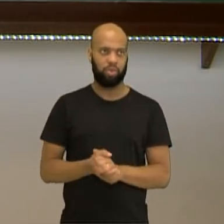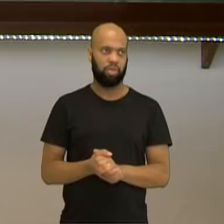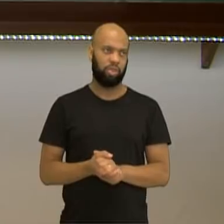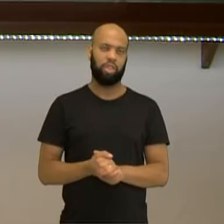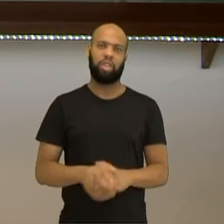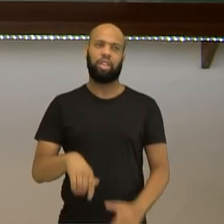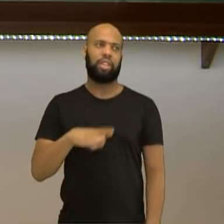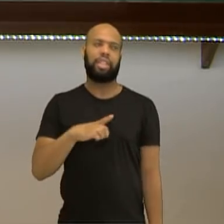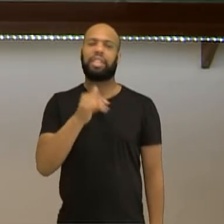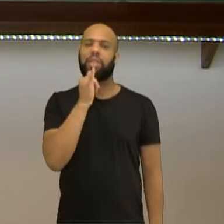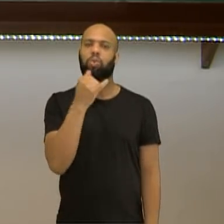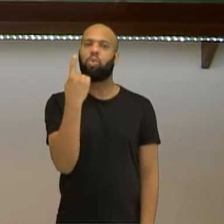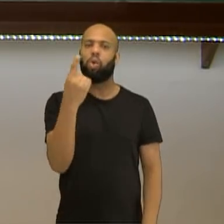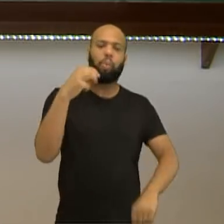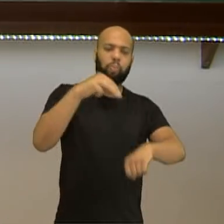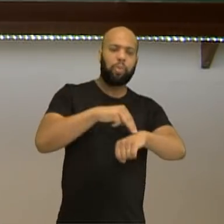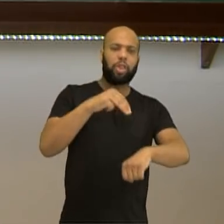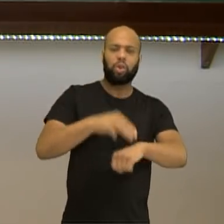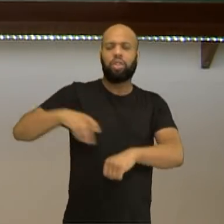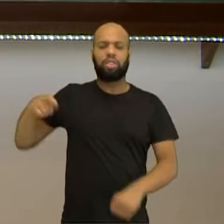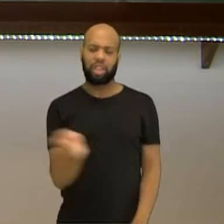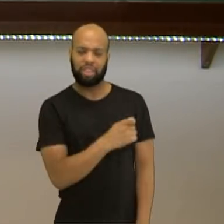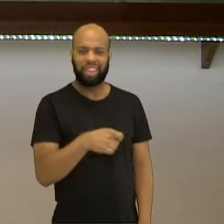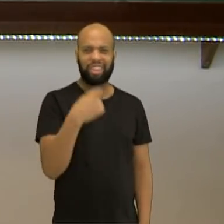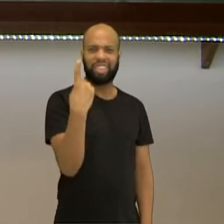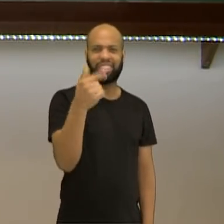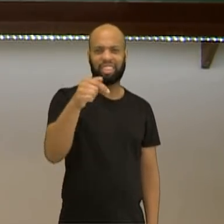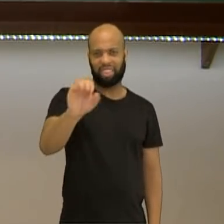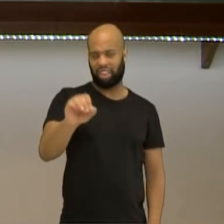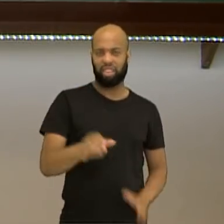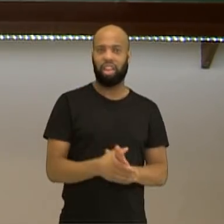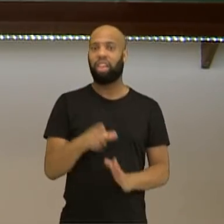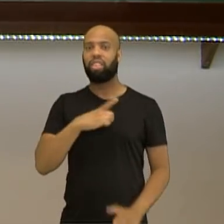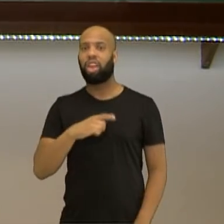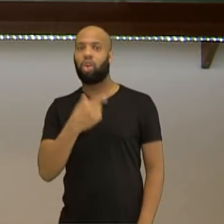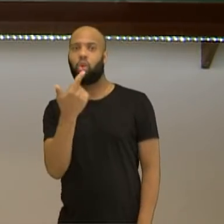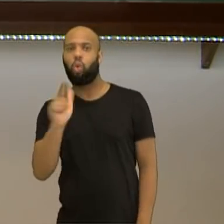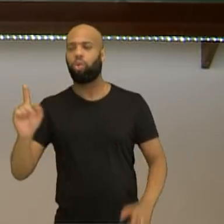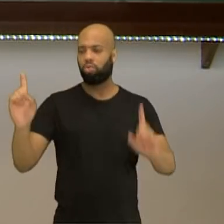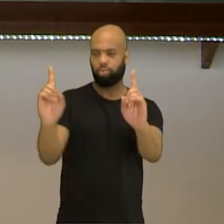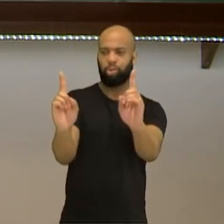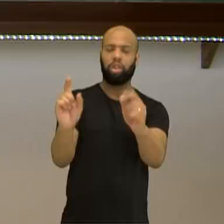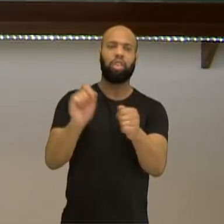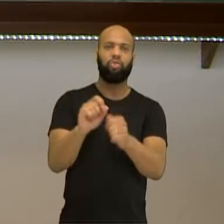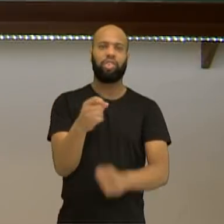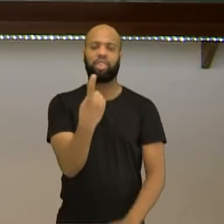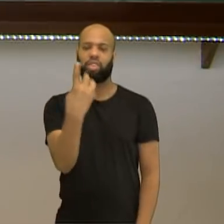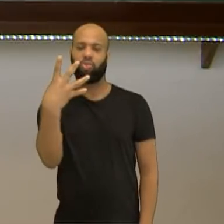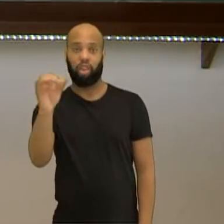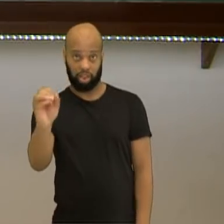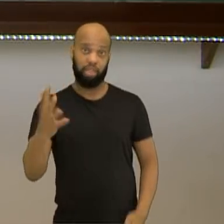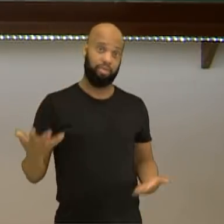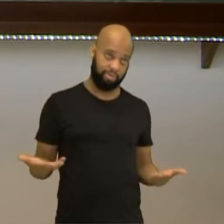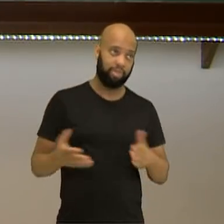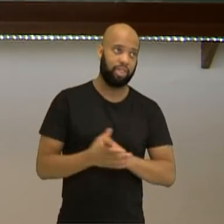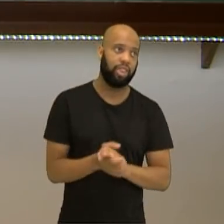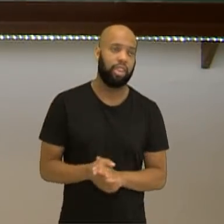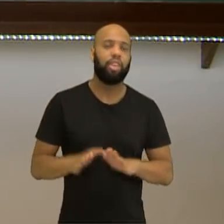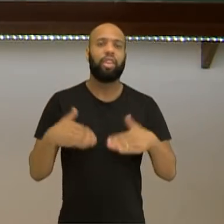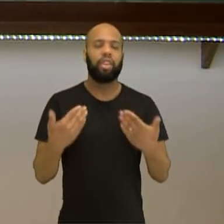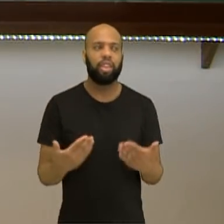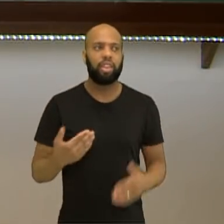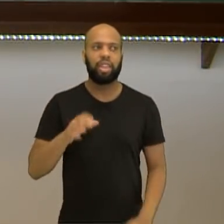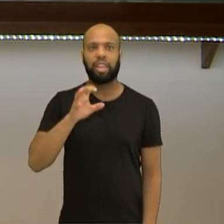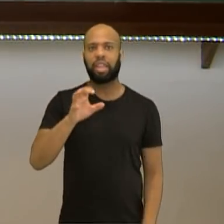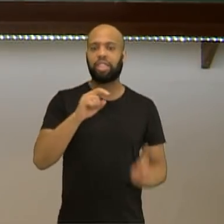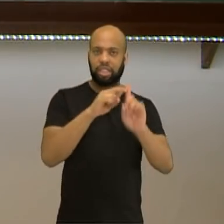tal dupla fez 160 tacadas, tal dupla fez 140, né? Então,